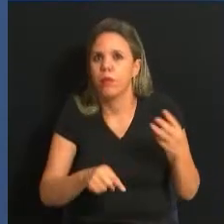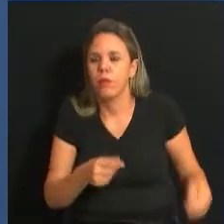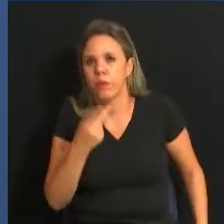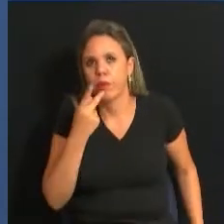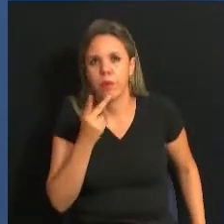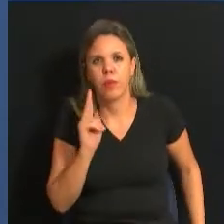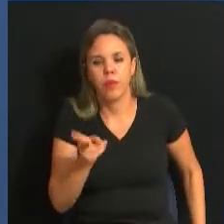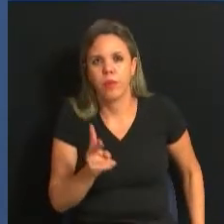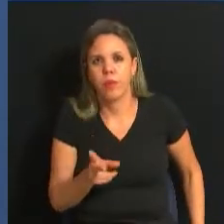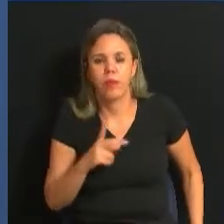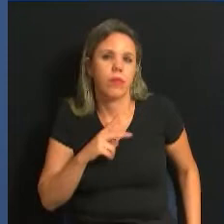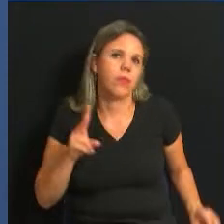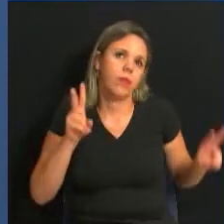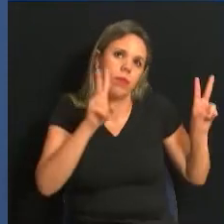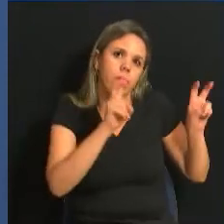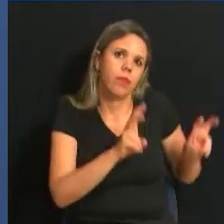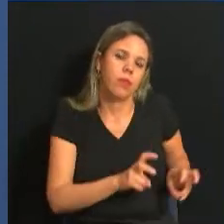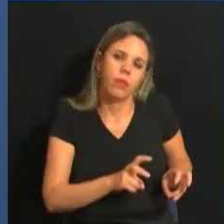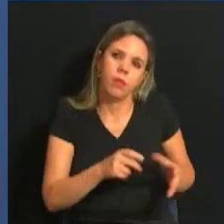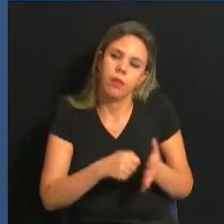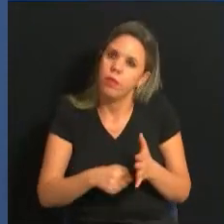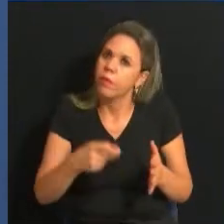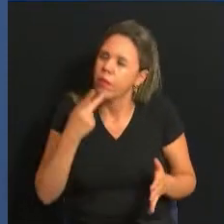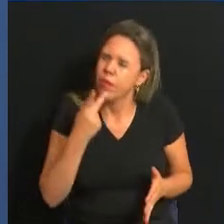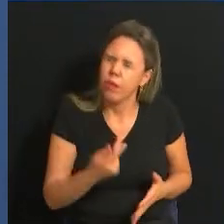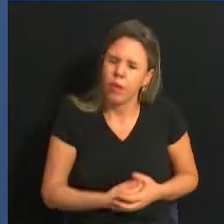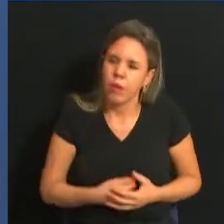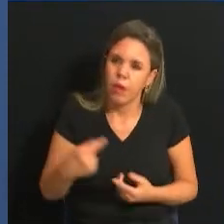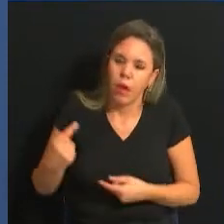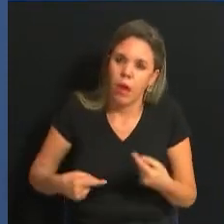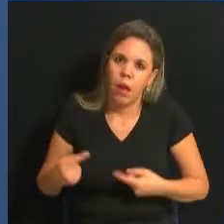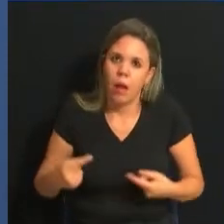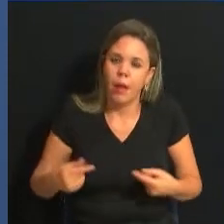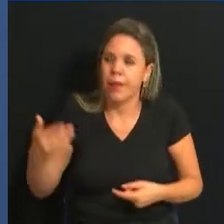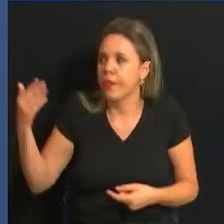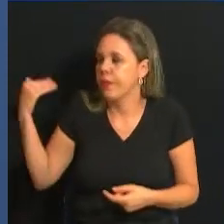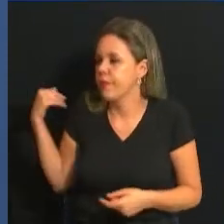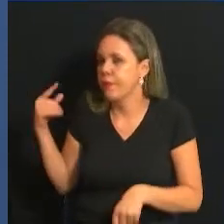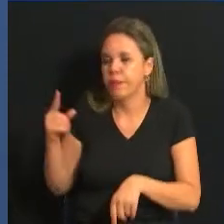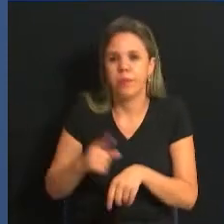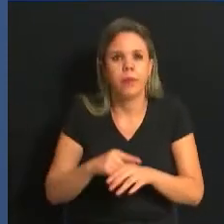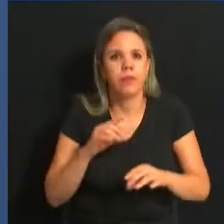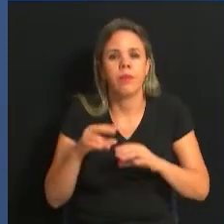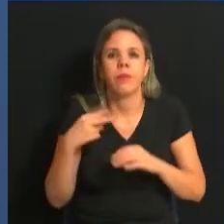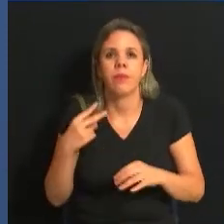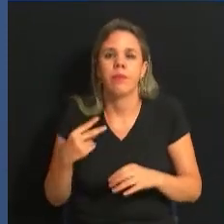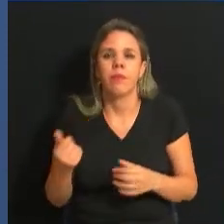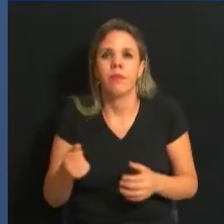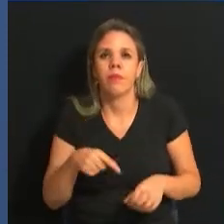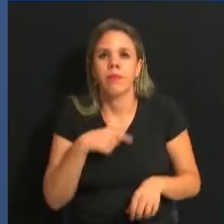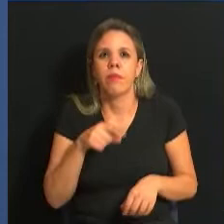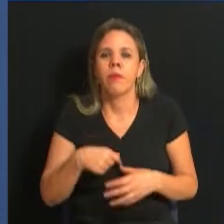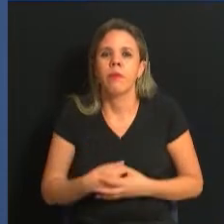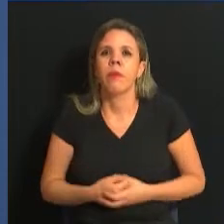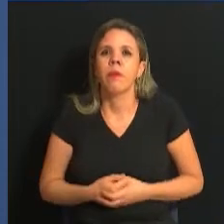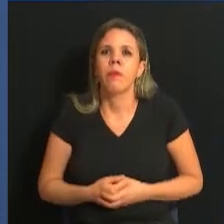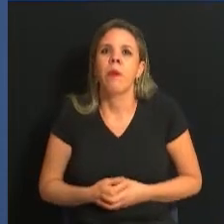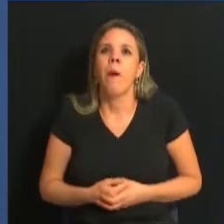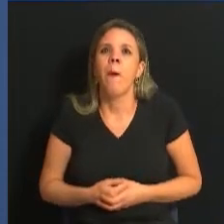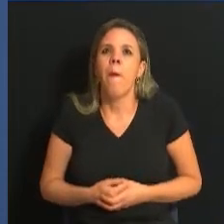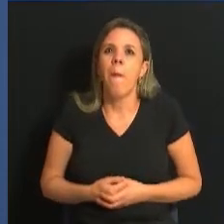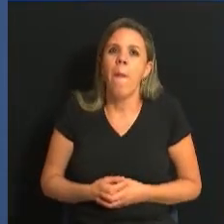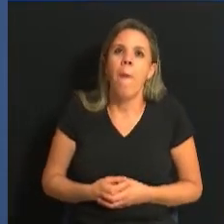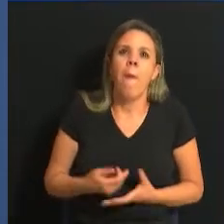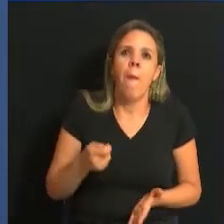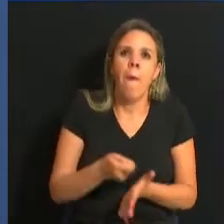sempre têm esse tema na pauta, inclusive de discussão naquele primeiro momento no comunicado de vereadores em relação à